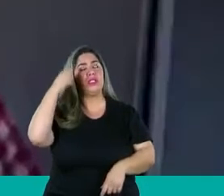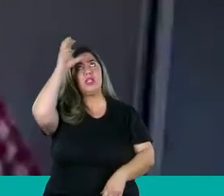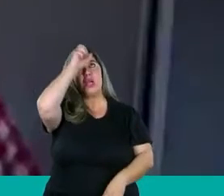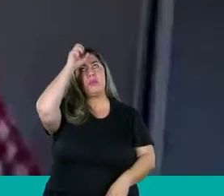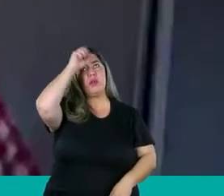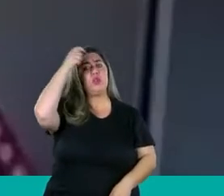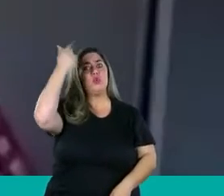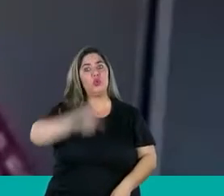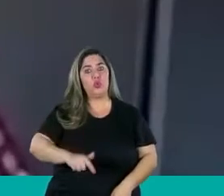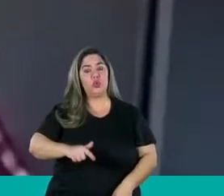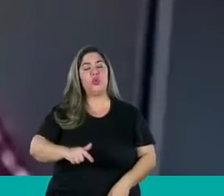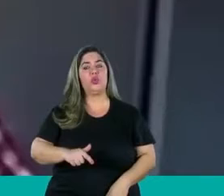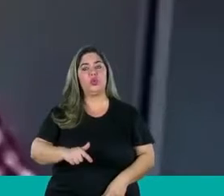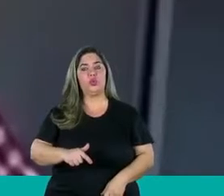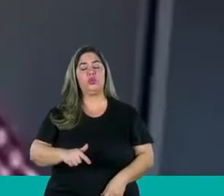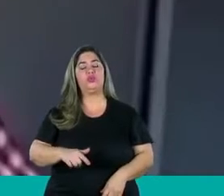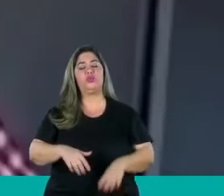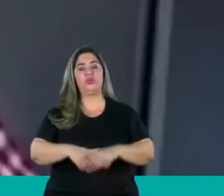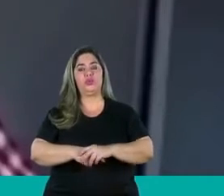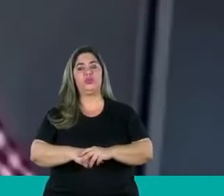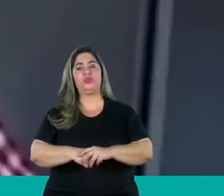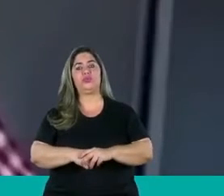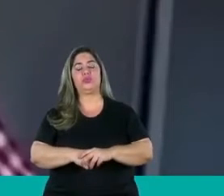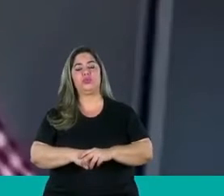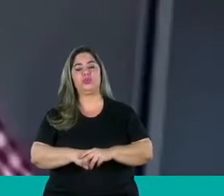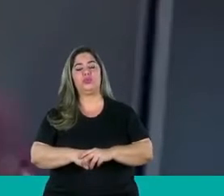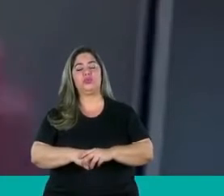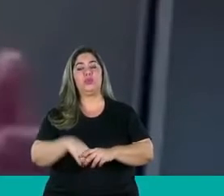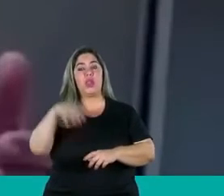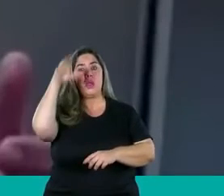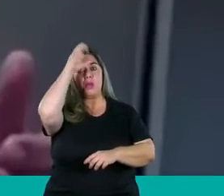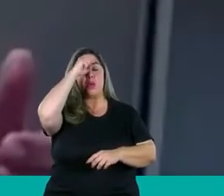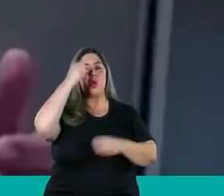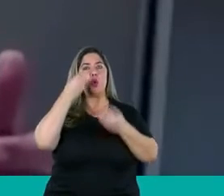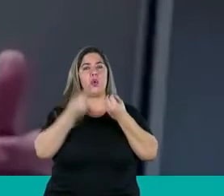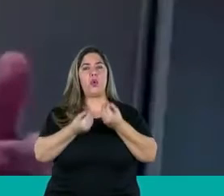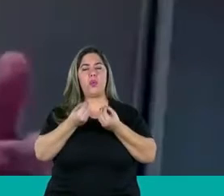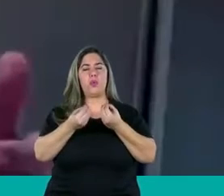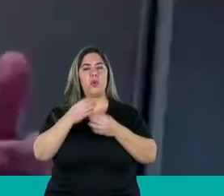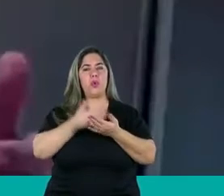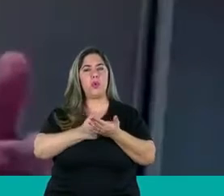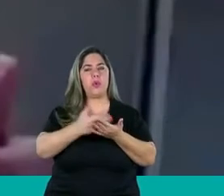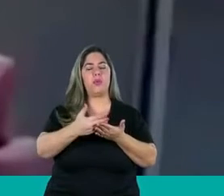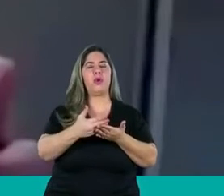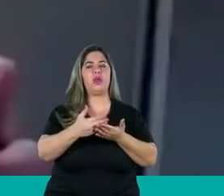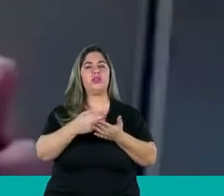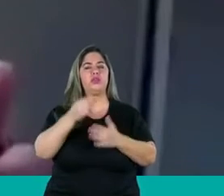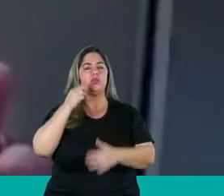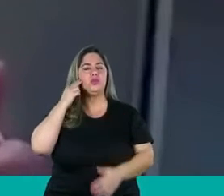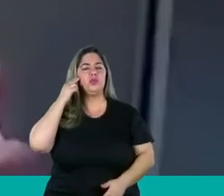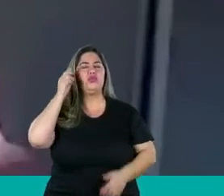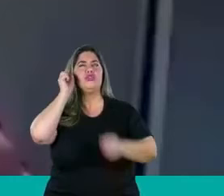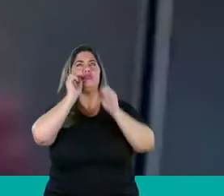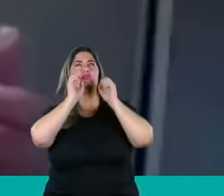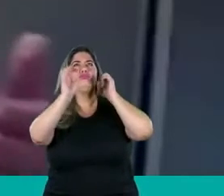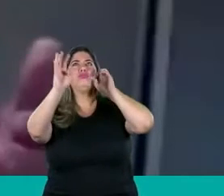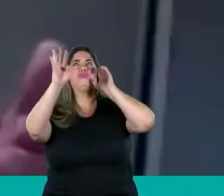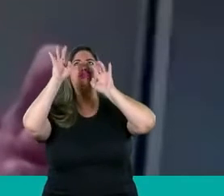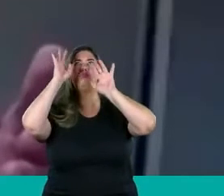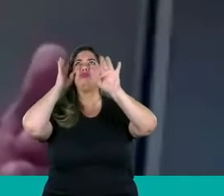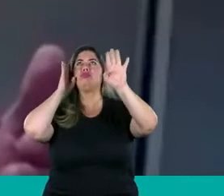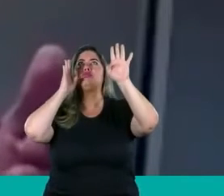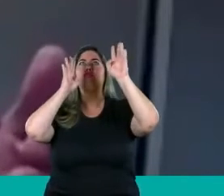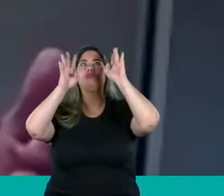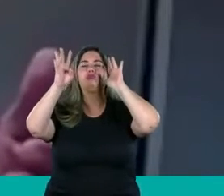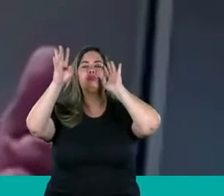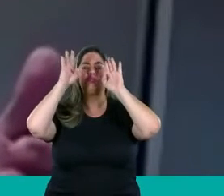Por vezes, esse reaprendizado começa por um sonho, essa imagem noturna que traduz o